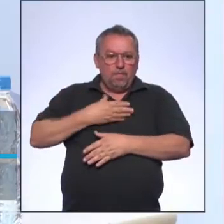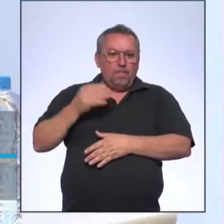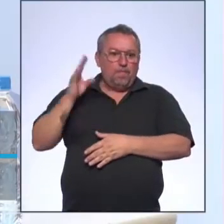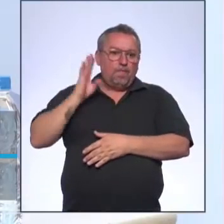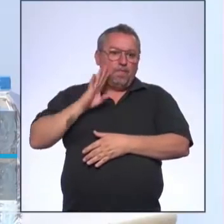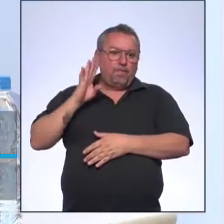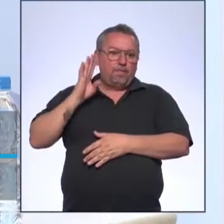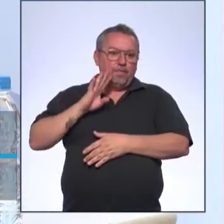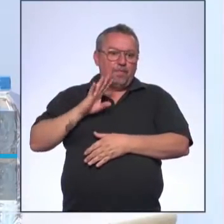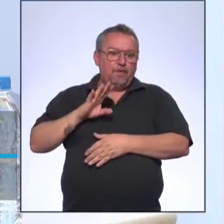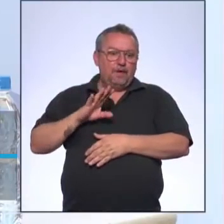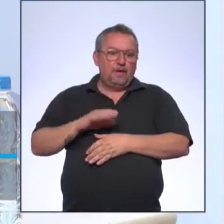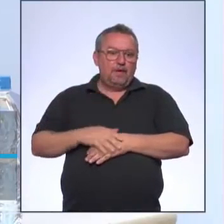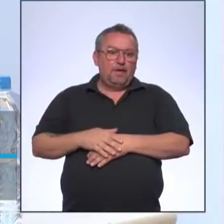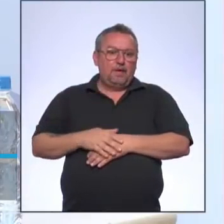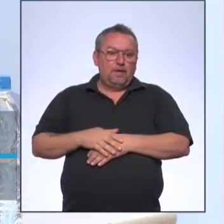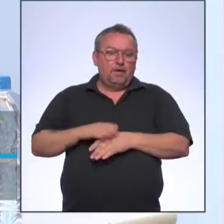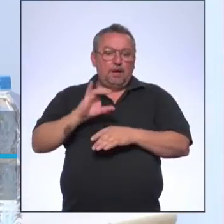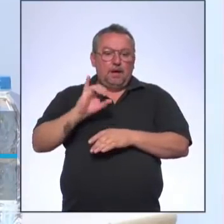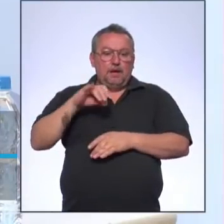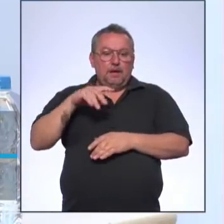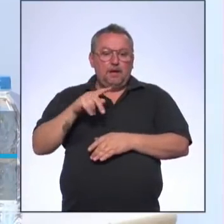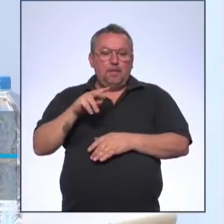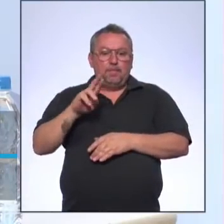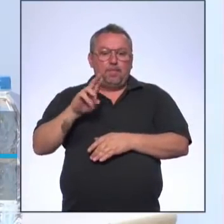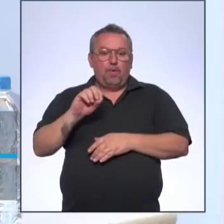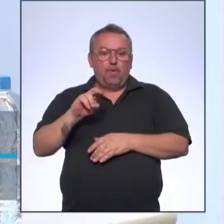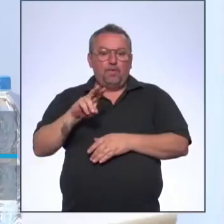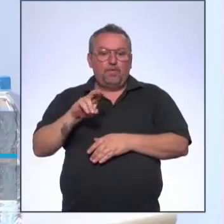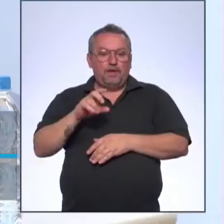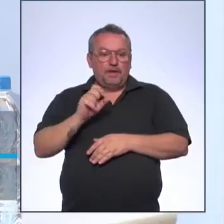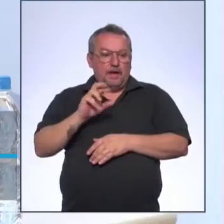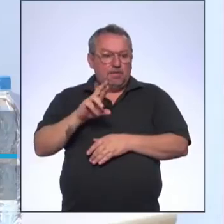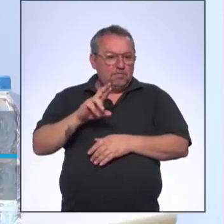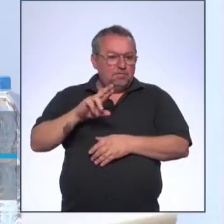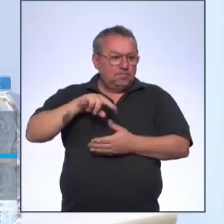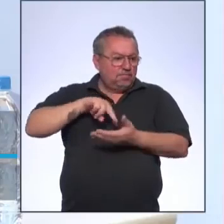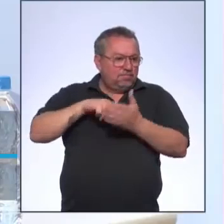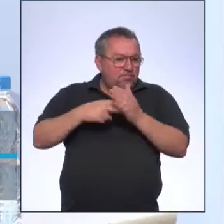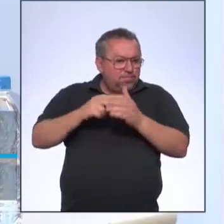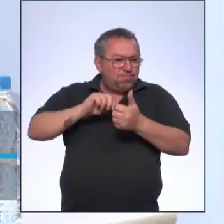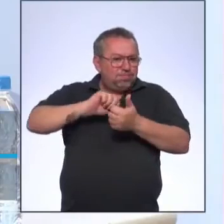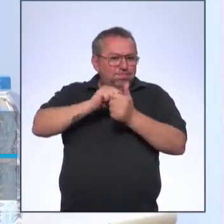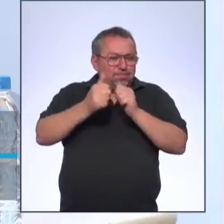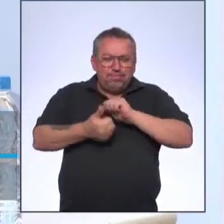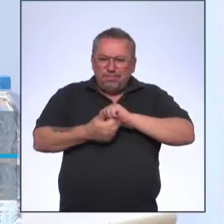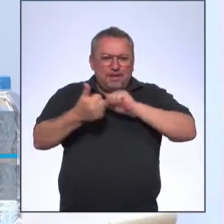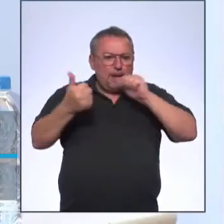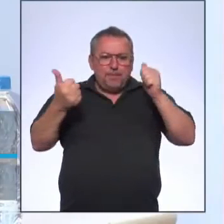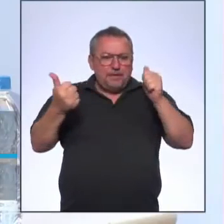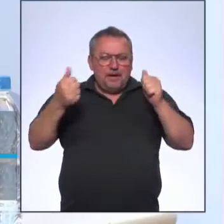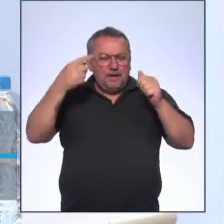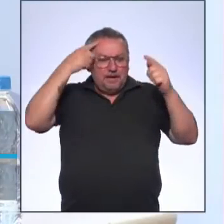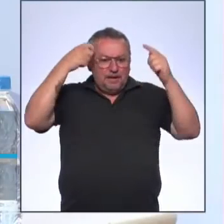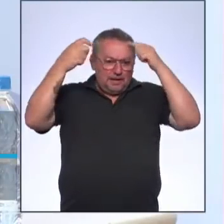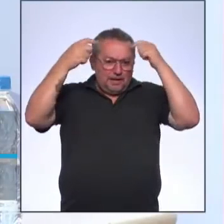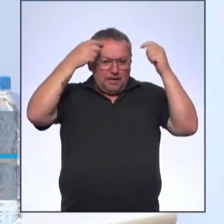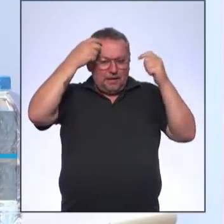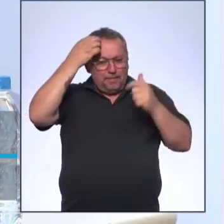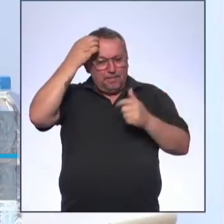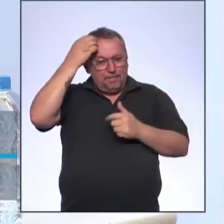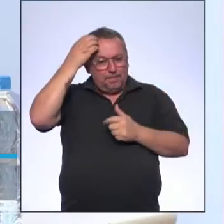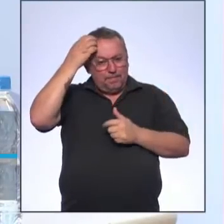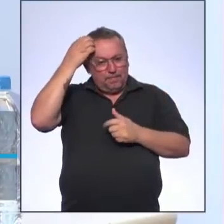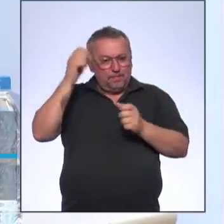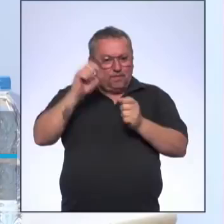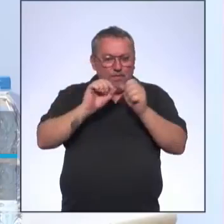bacana. Então, pessoal, improvisação. Improvisação é uma composição espontânea mesmo, como vocês falaram, realizada